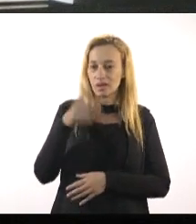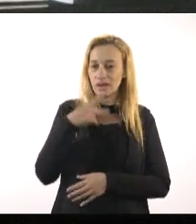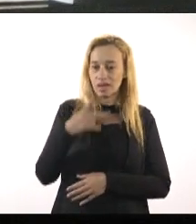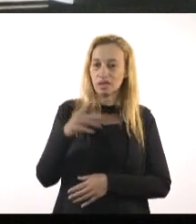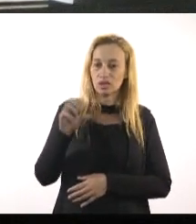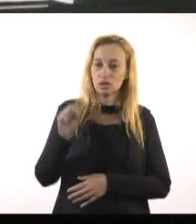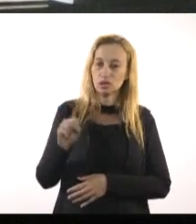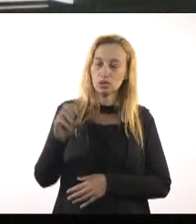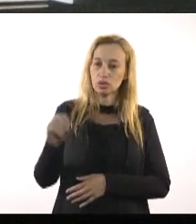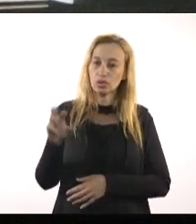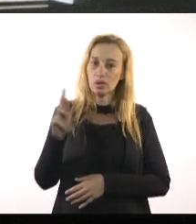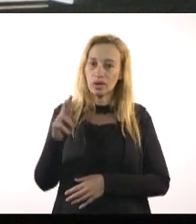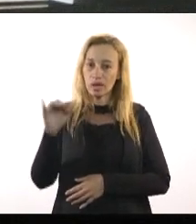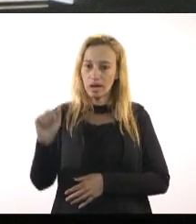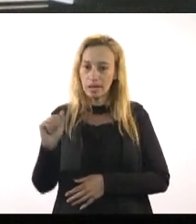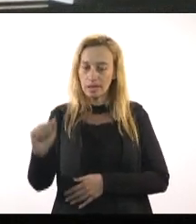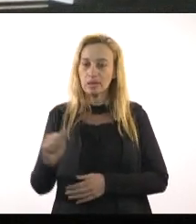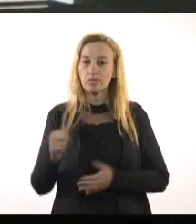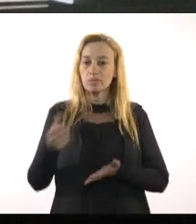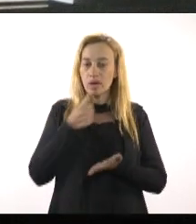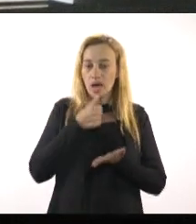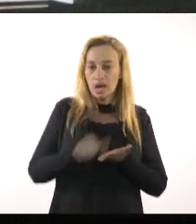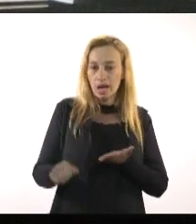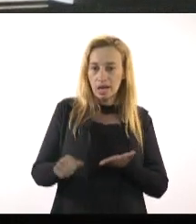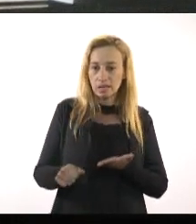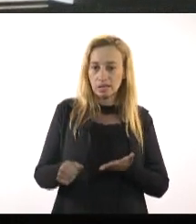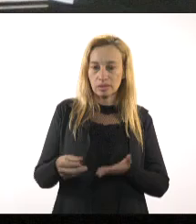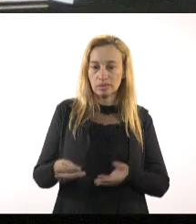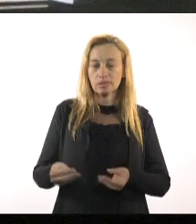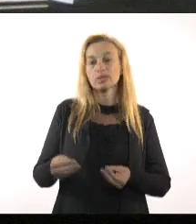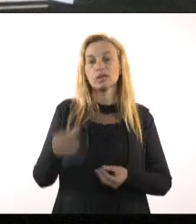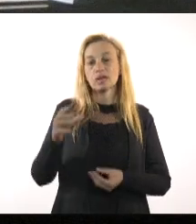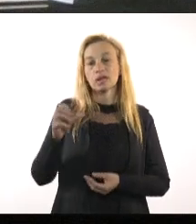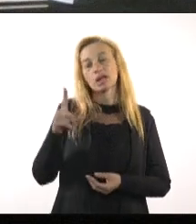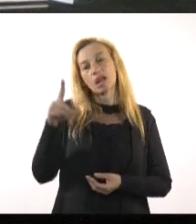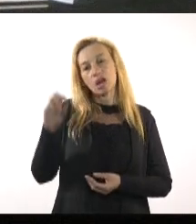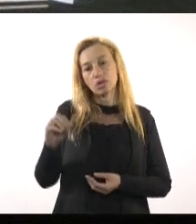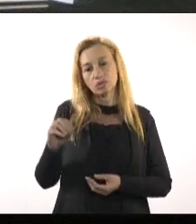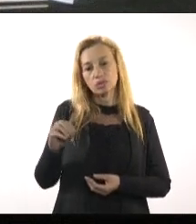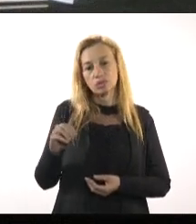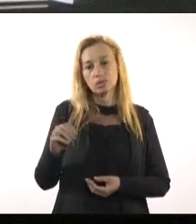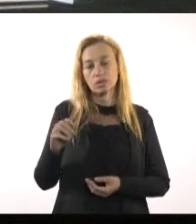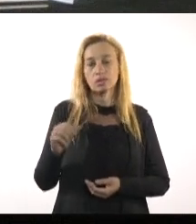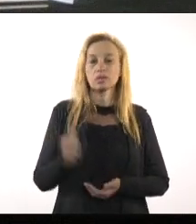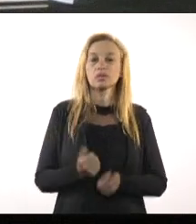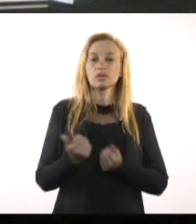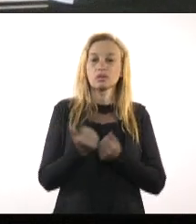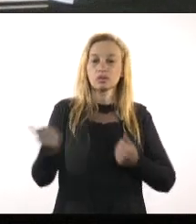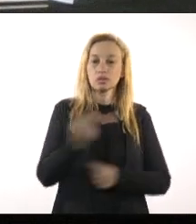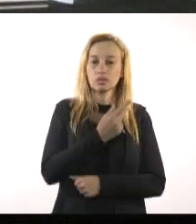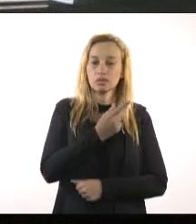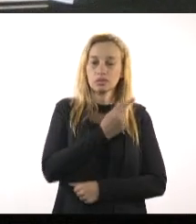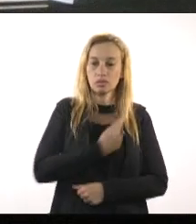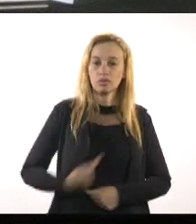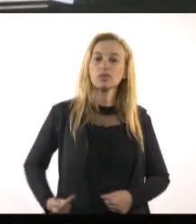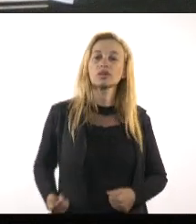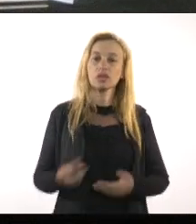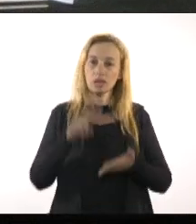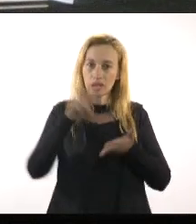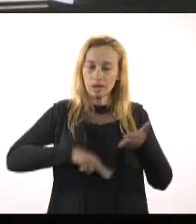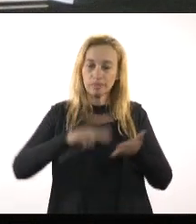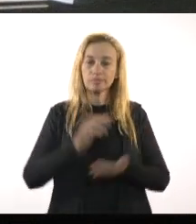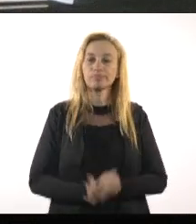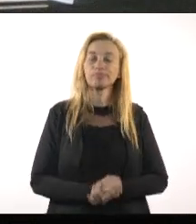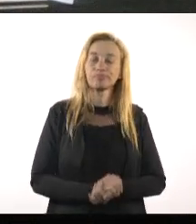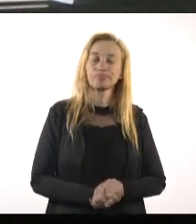carta que me foi entregue pelo Cláudio Castro, nosso vice-governador do Rio de Janeiro. Queria ler para vocês aqui essa